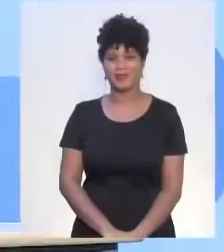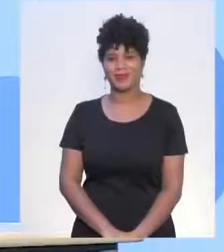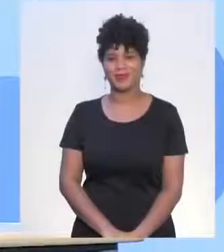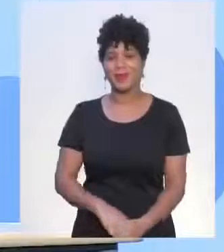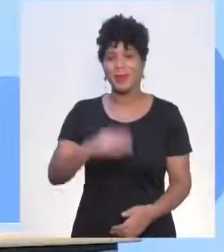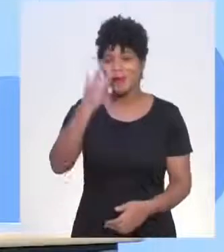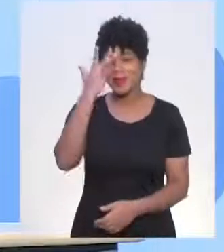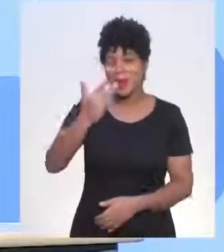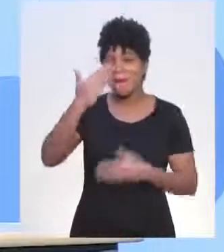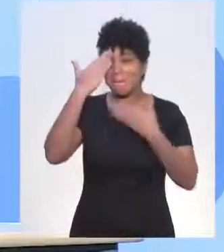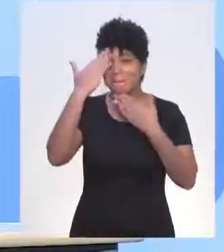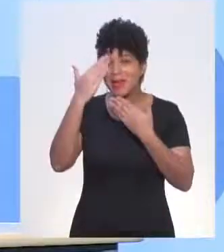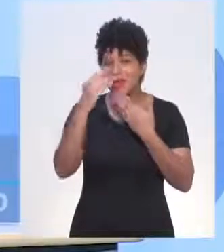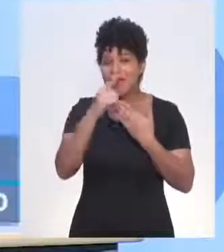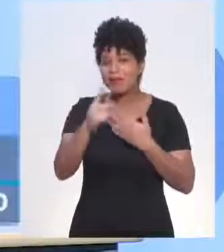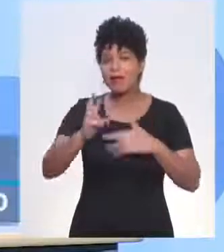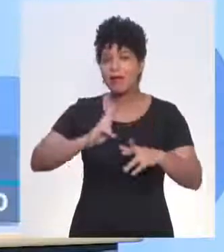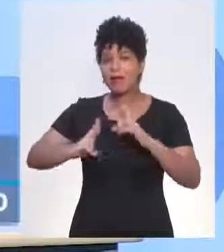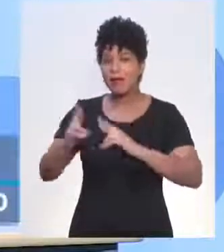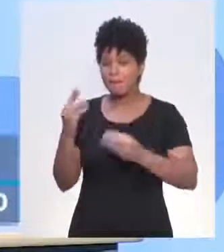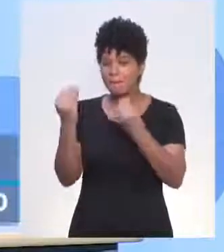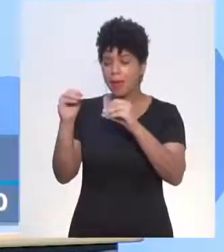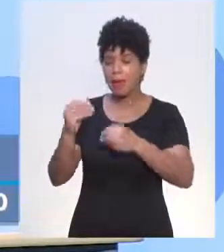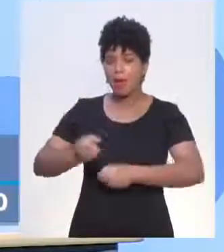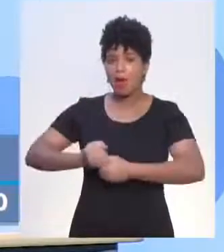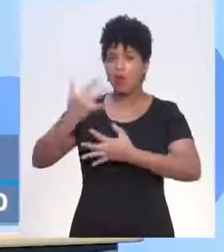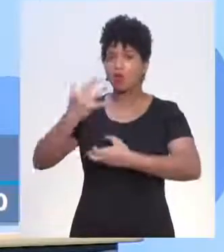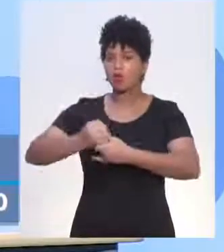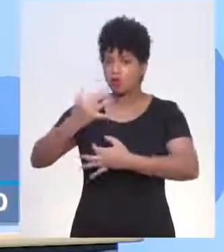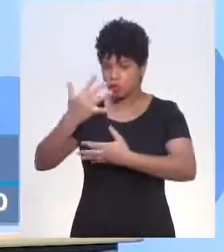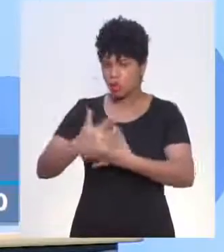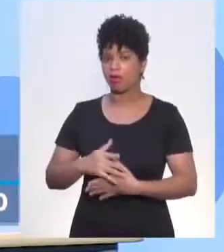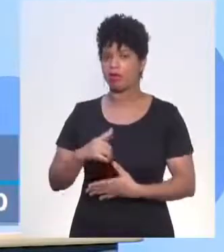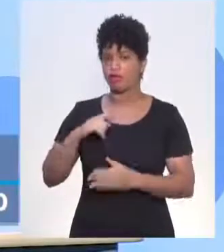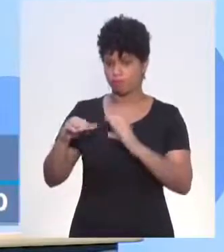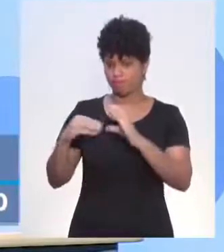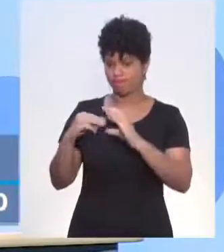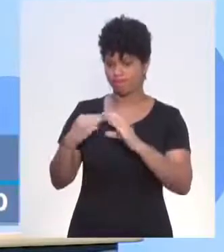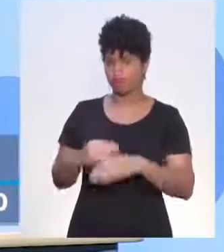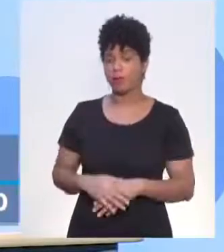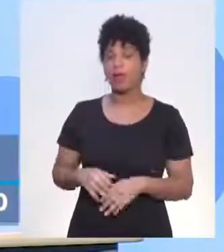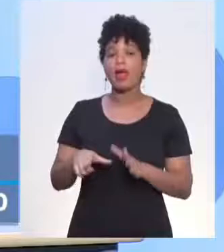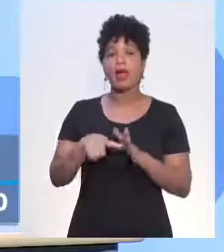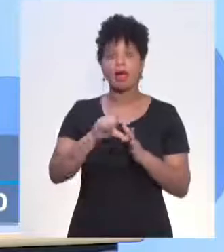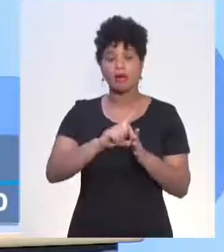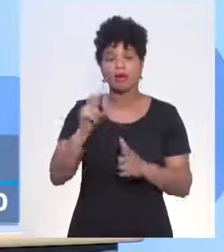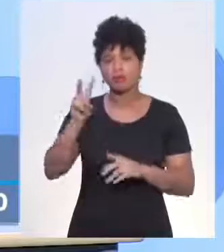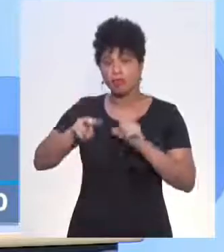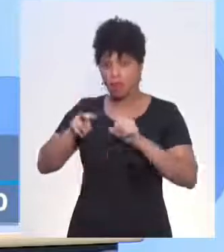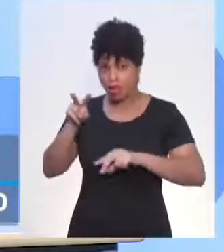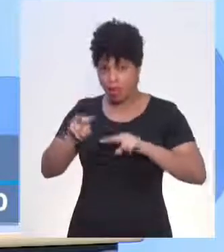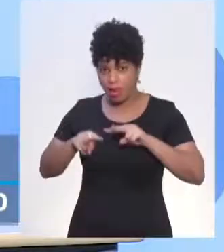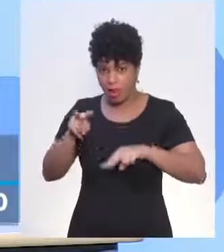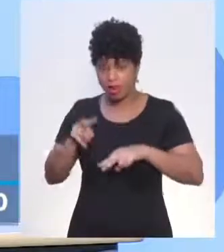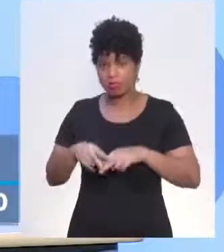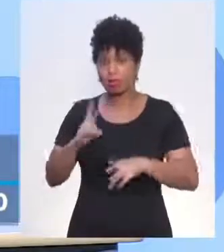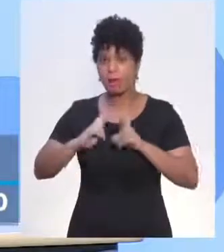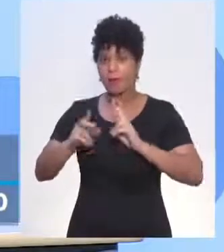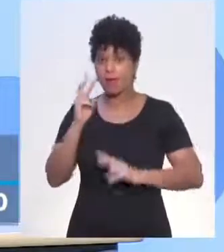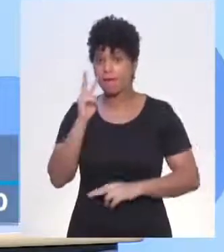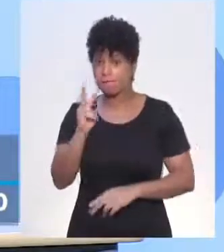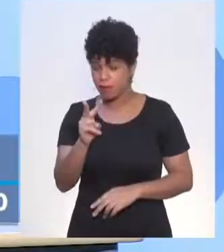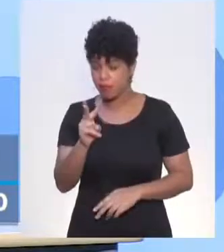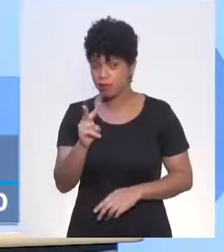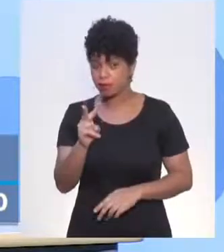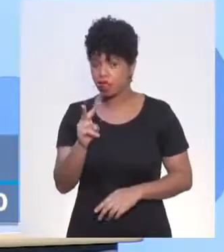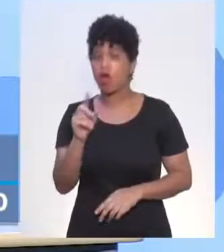Pessoal, obrigada pelas respostas que vocês trouxeram aqui no chat. Antes da gente começar a ler as respostas, vamos dar uma boa olhadinha aí na tela para a gente não